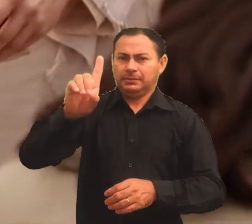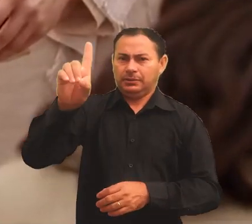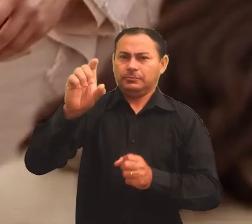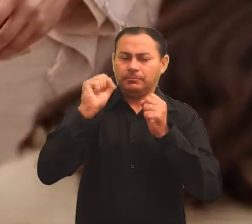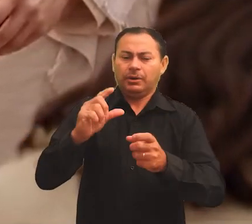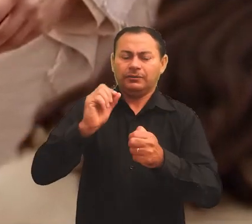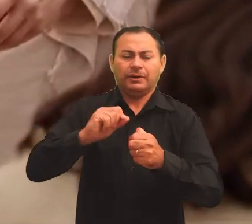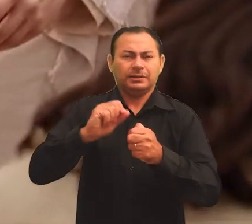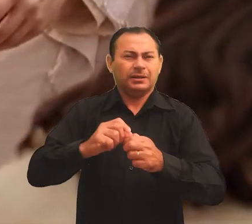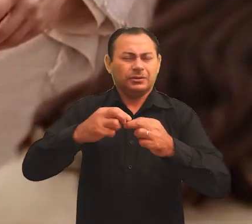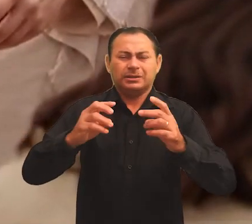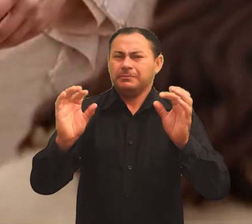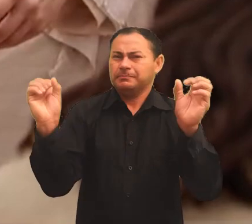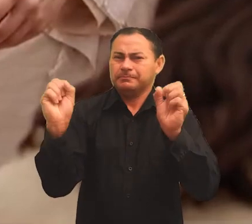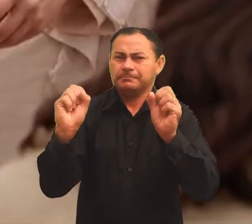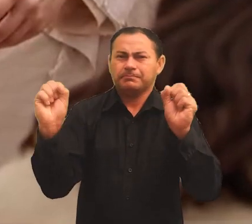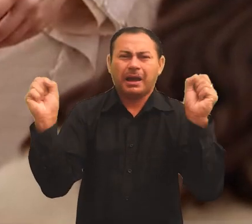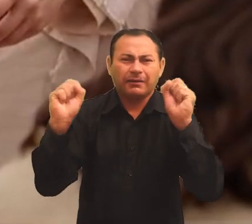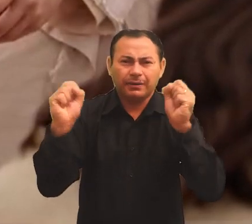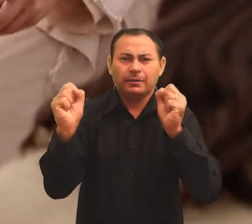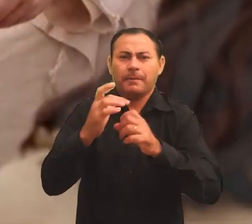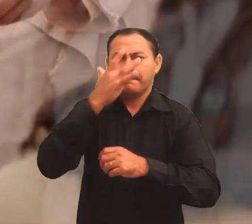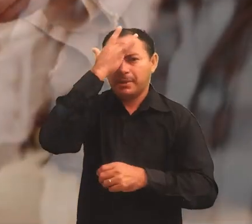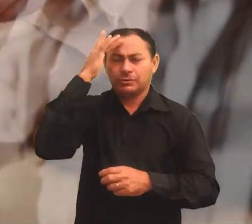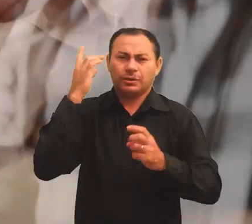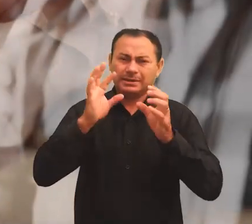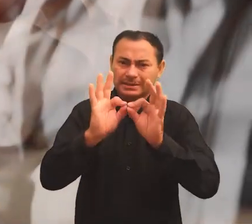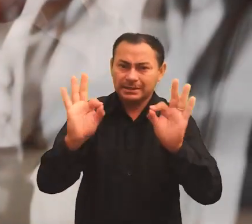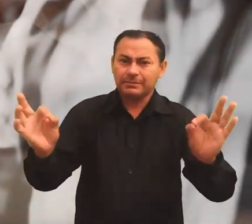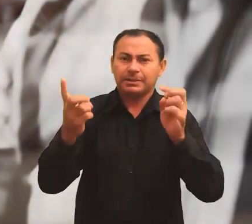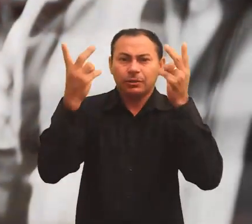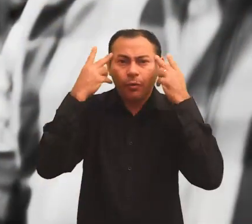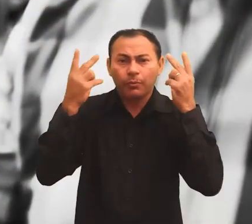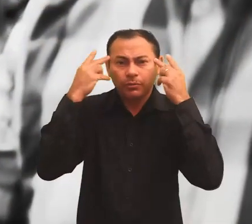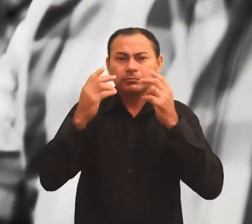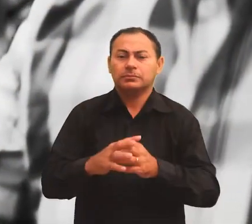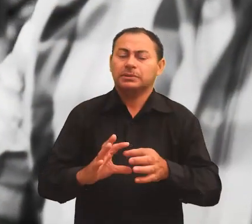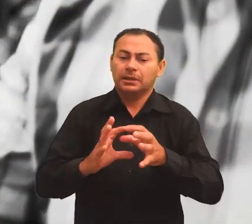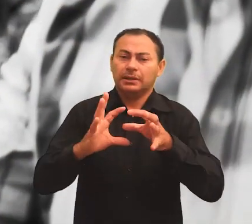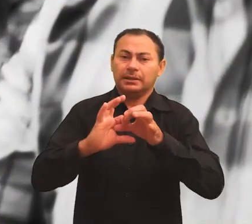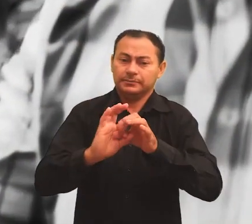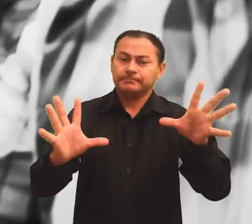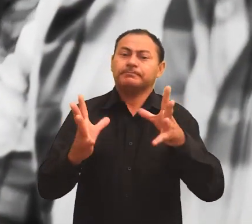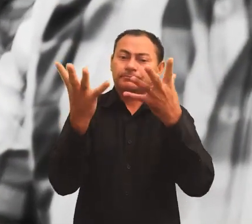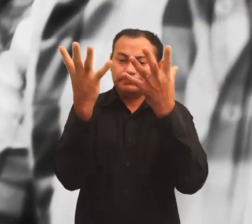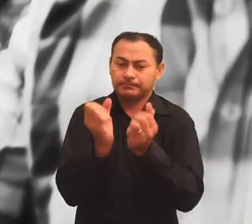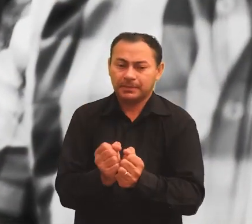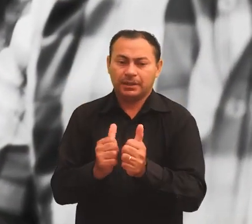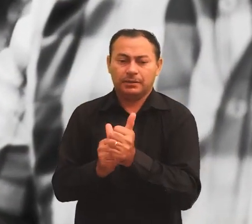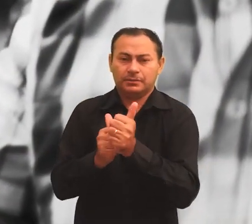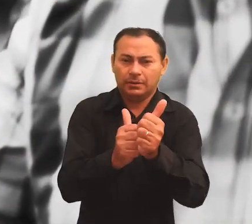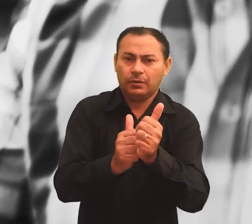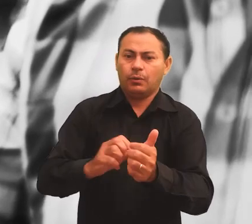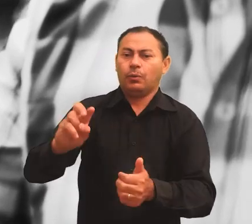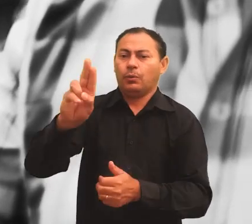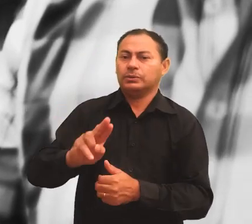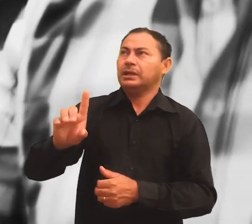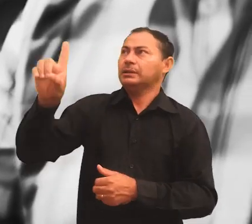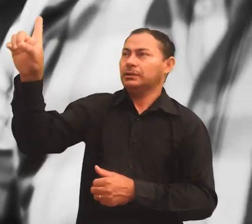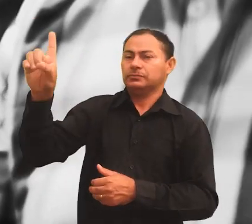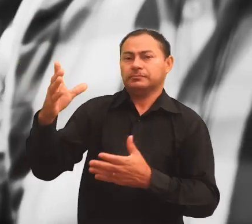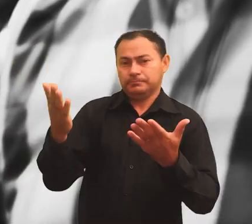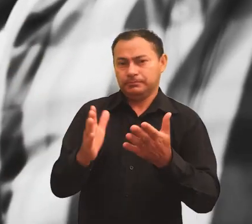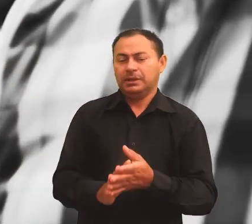que Deus pode fazer coisas extraordinárias através de pessoas comuns se elas se dispuserem a serem usadas por Deus, vamos